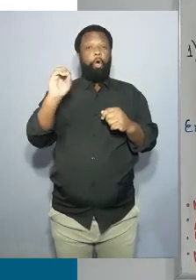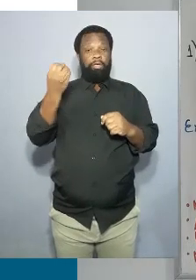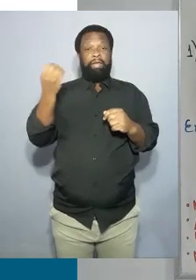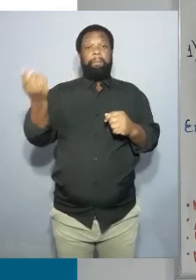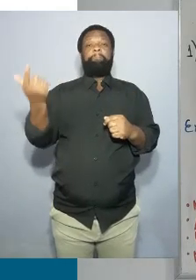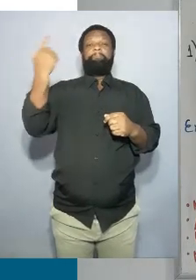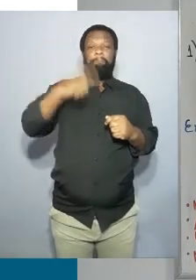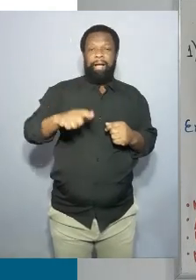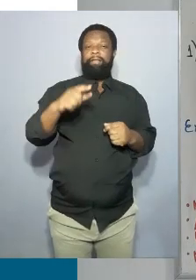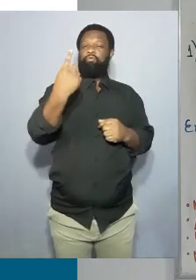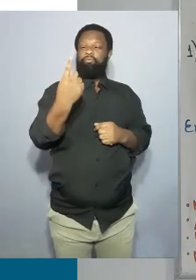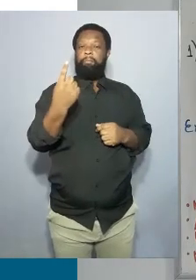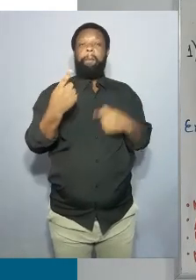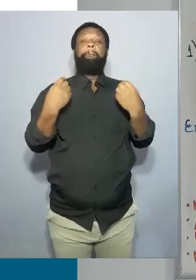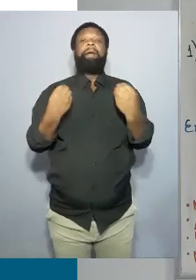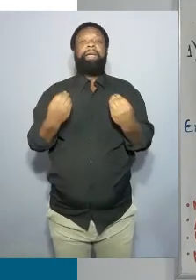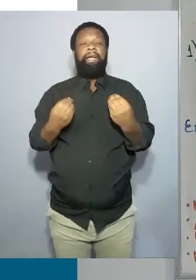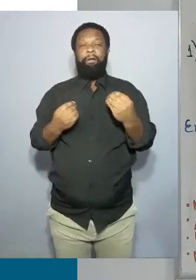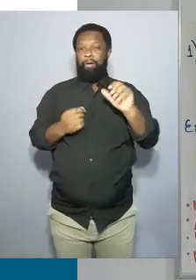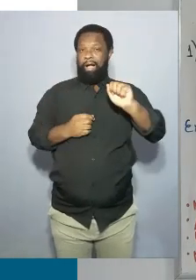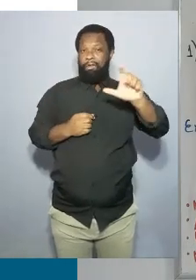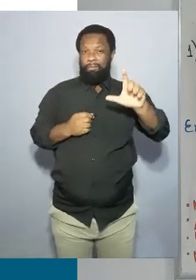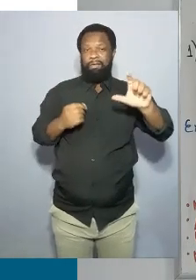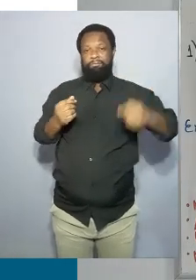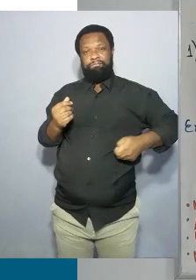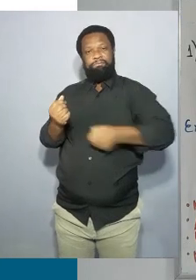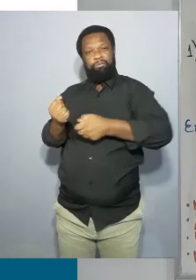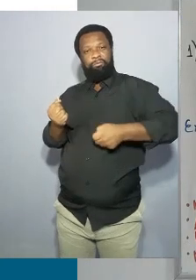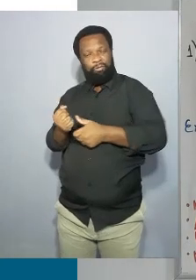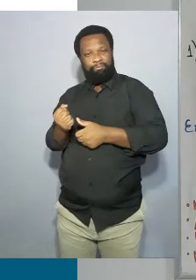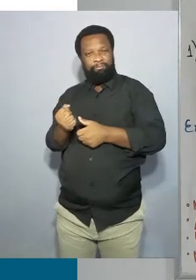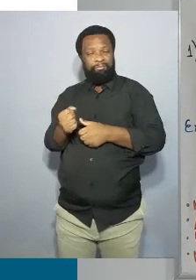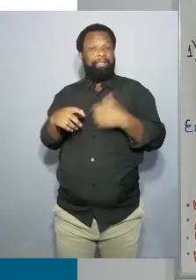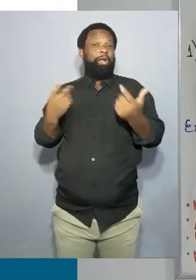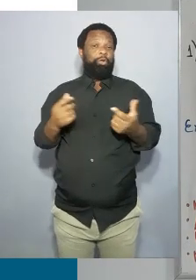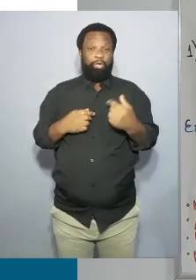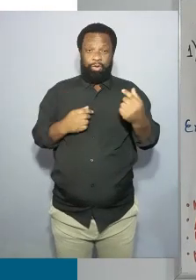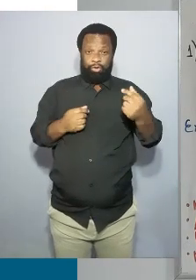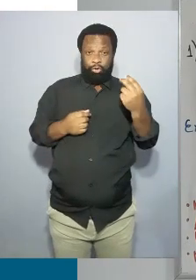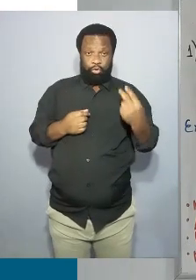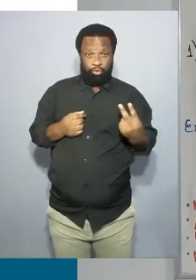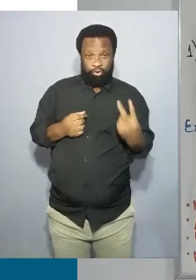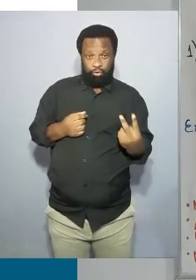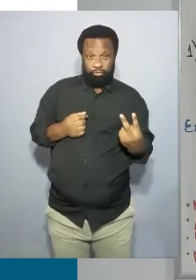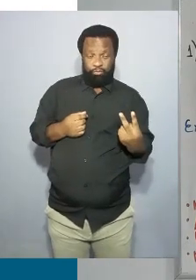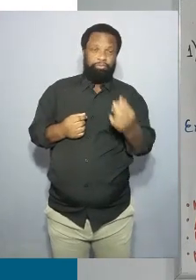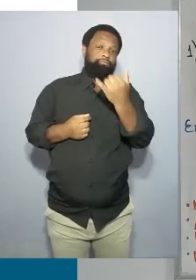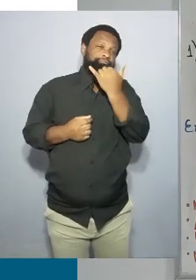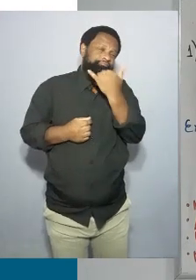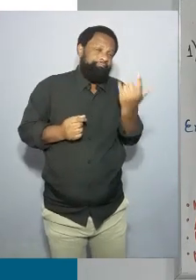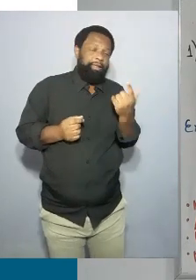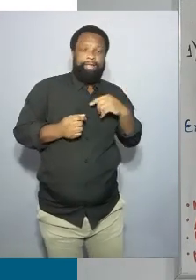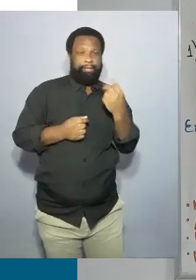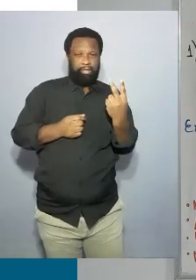de oxigênio, para o alumínio ter para quem doar. Então, ele doa esses 2 átomos, ele